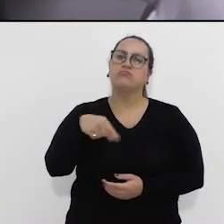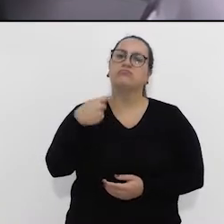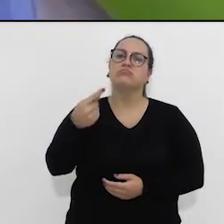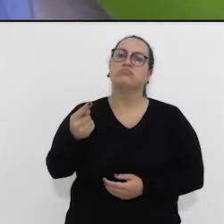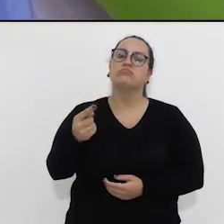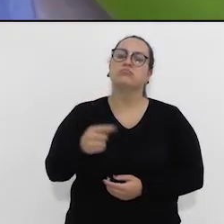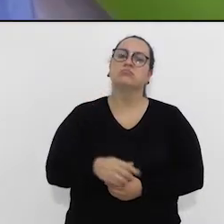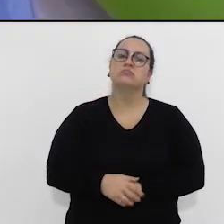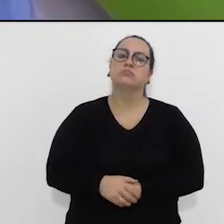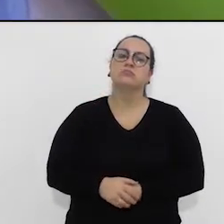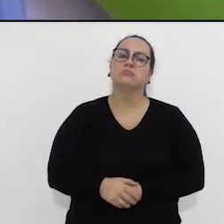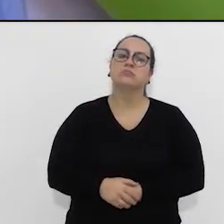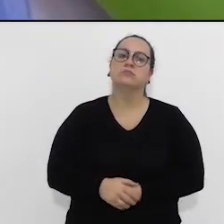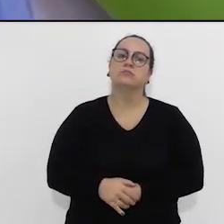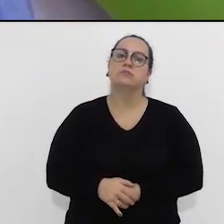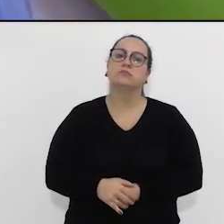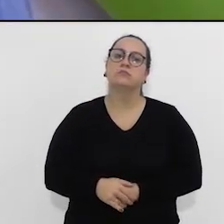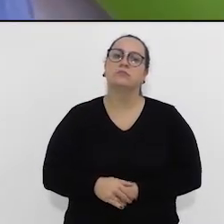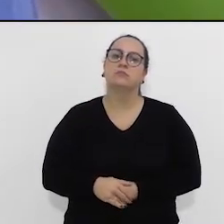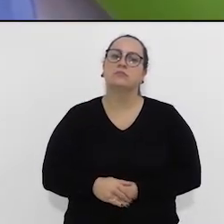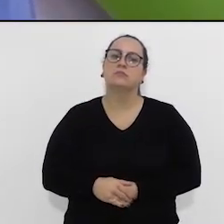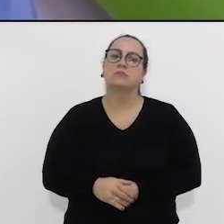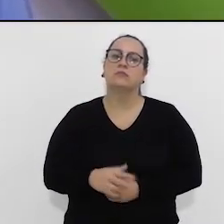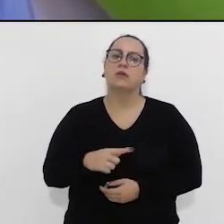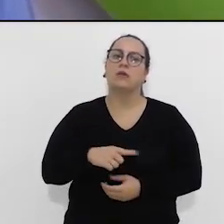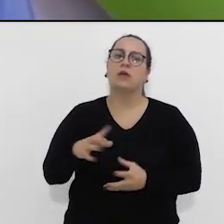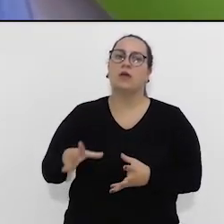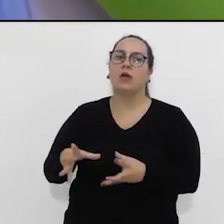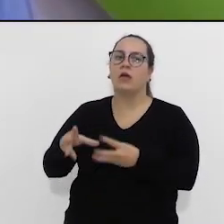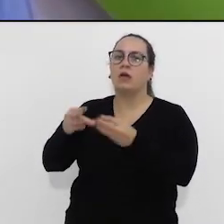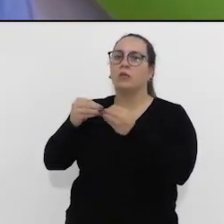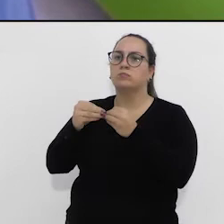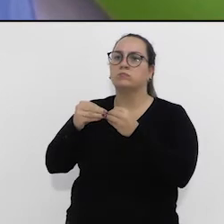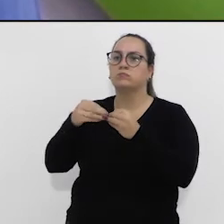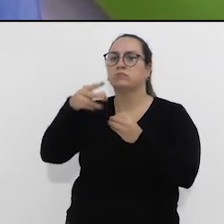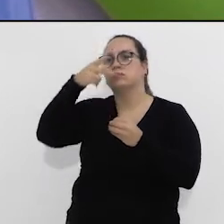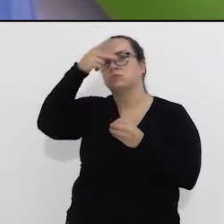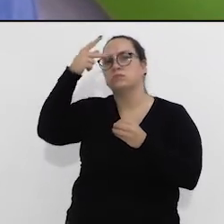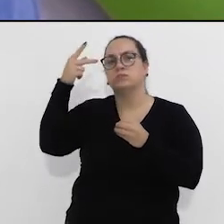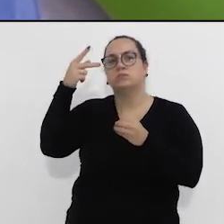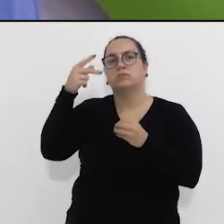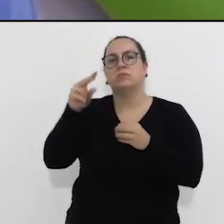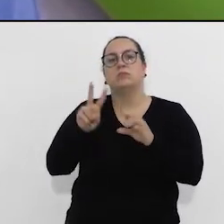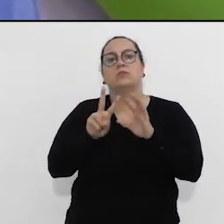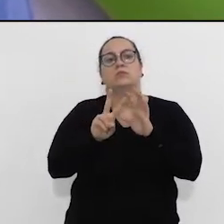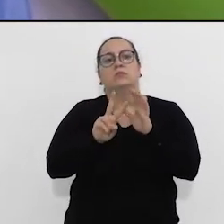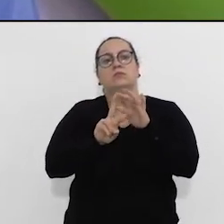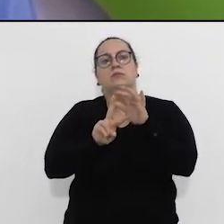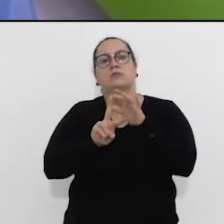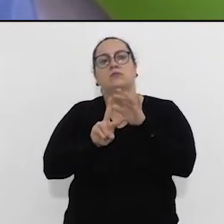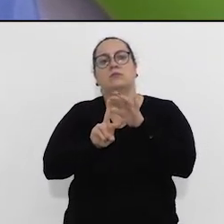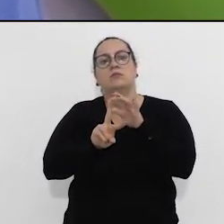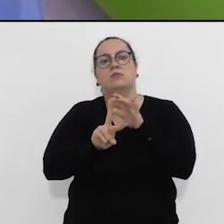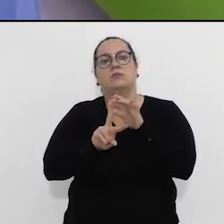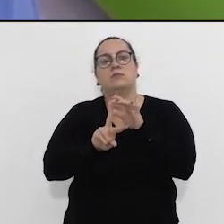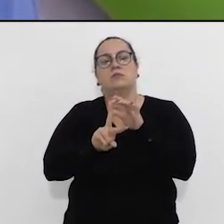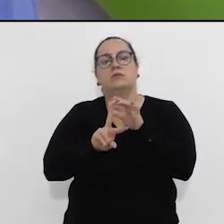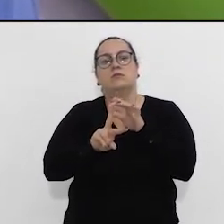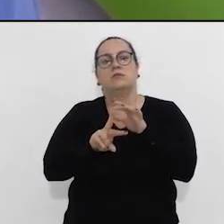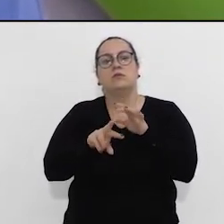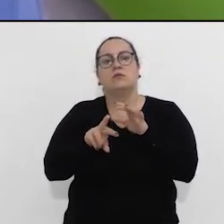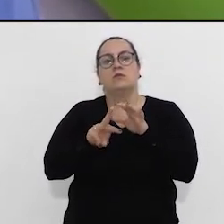pretende fazer nós vamos Como eu disse para você não temos que enxugar a máquina primeira coisa segunda coisa fazer uma auditoria